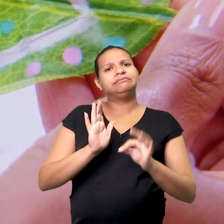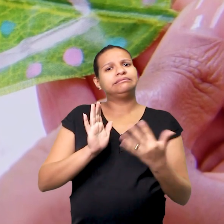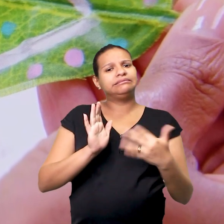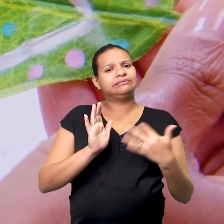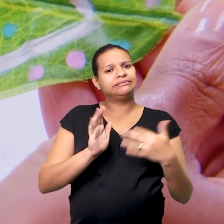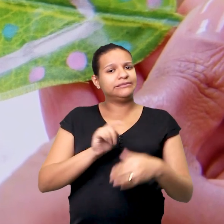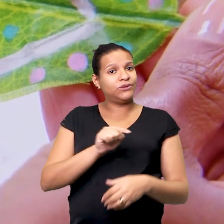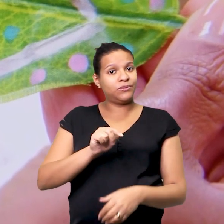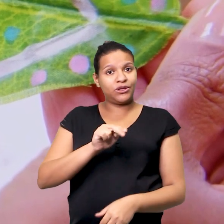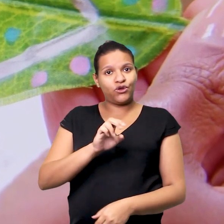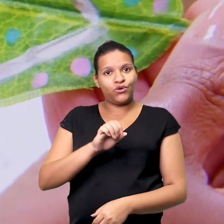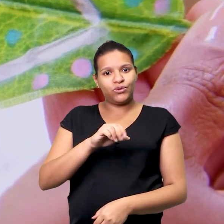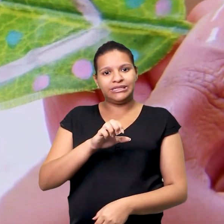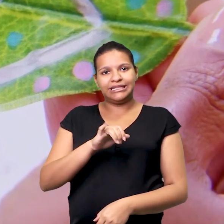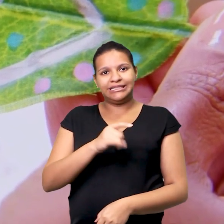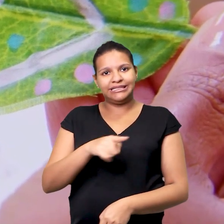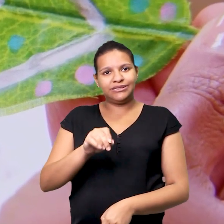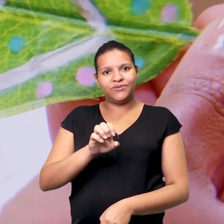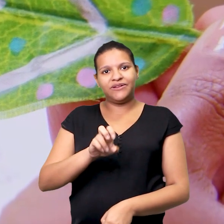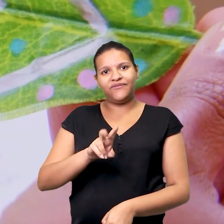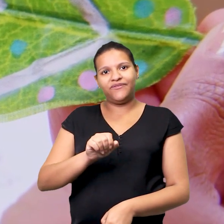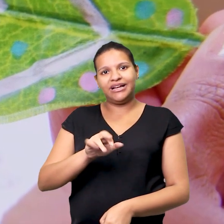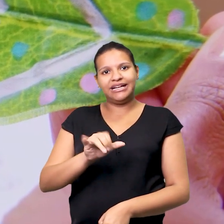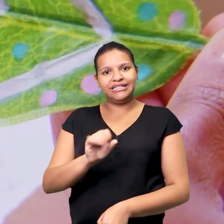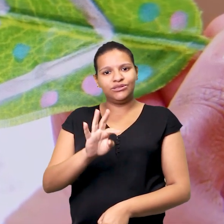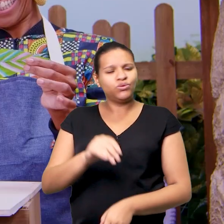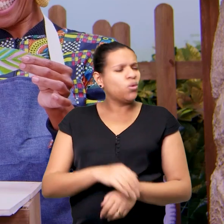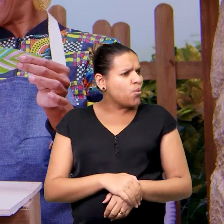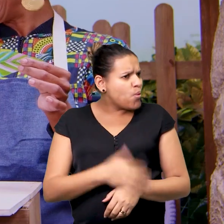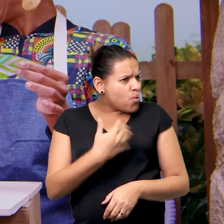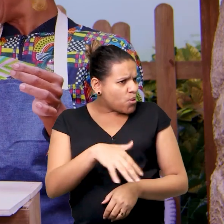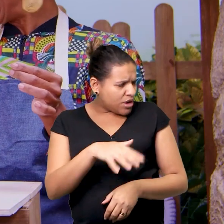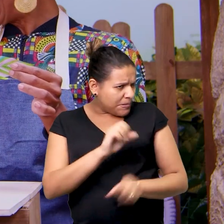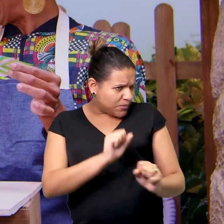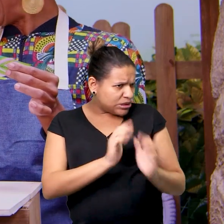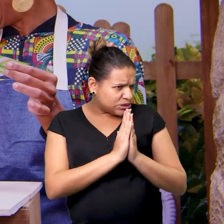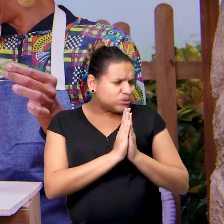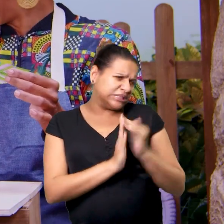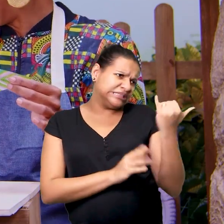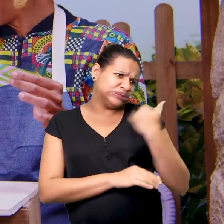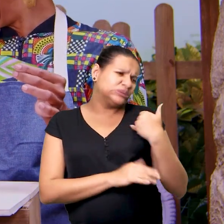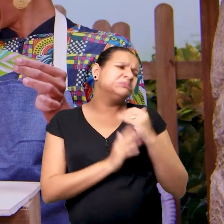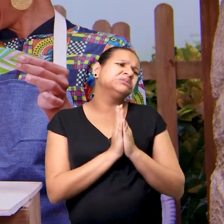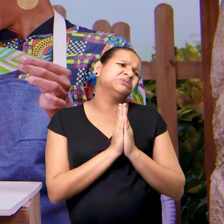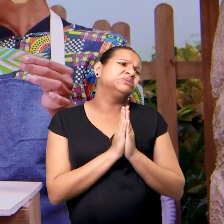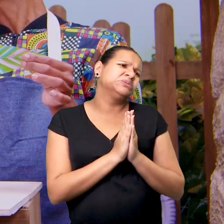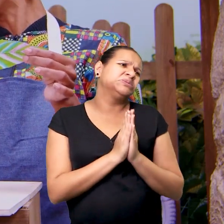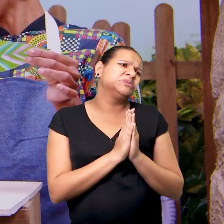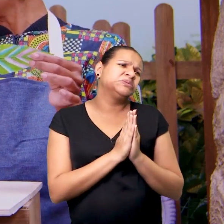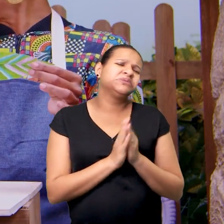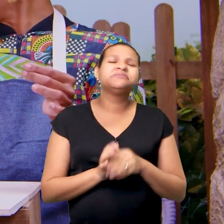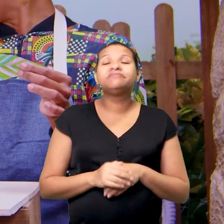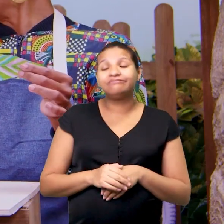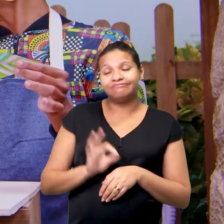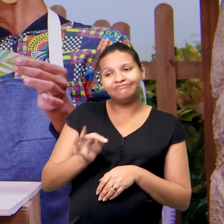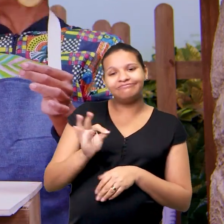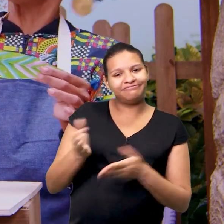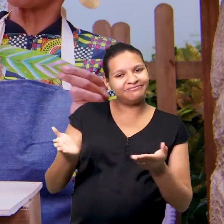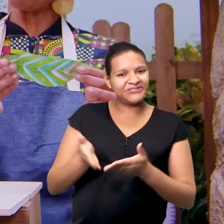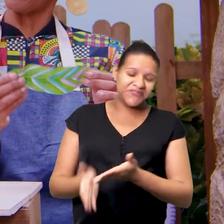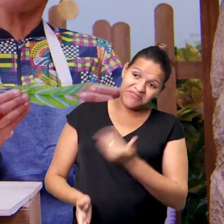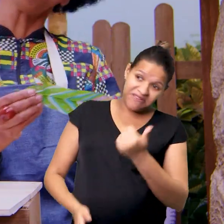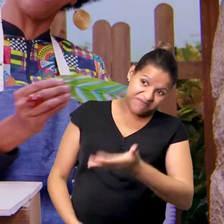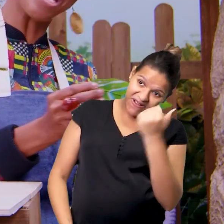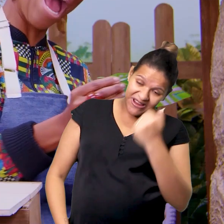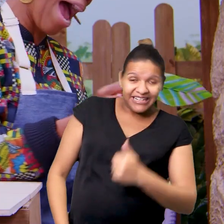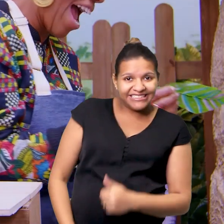chamada Conceição Evaristo. Ilustração de uma senhora negra de cabelos brancos. Claro, Bel. Agora,